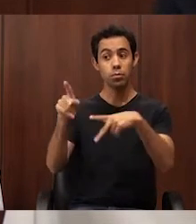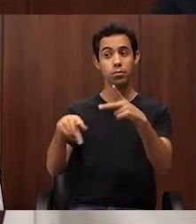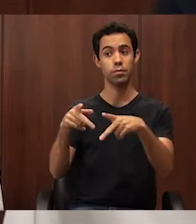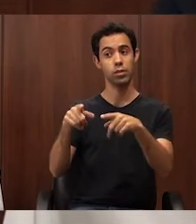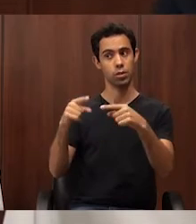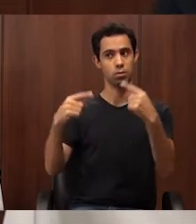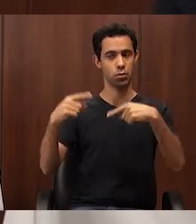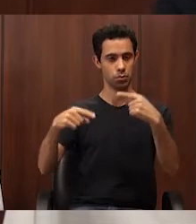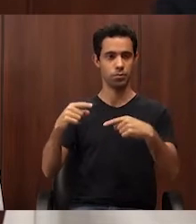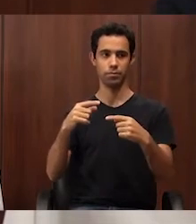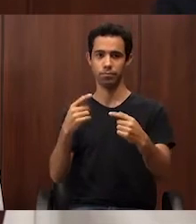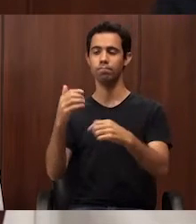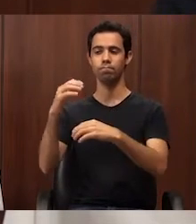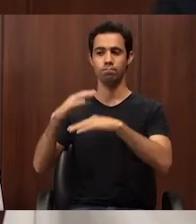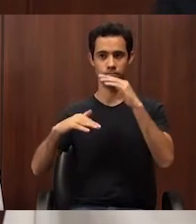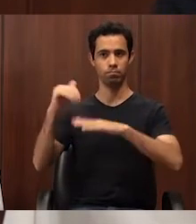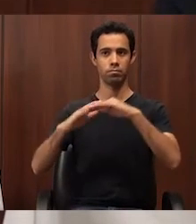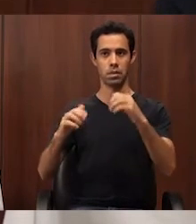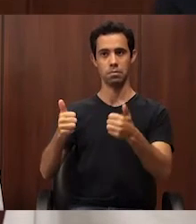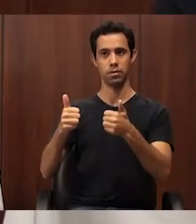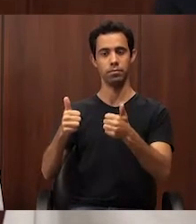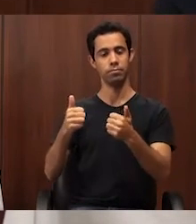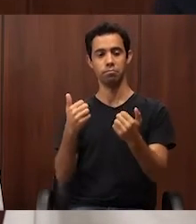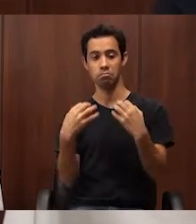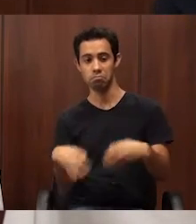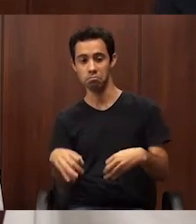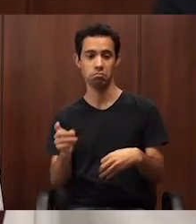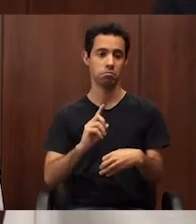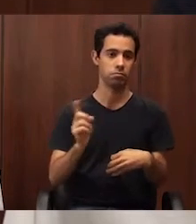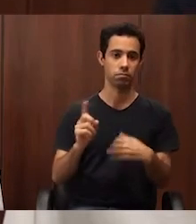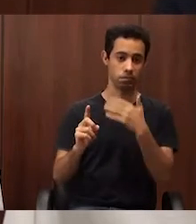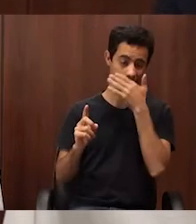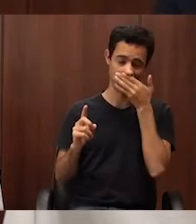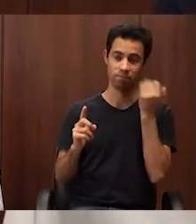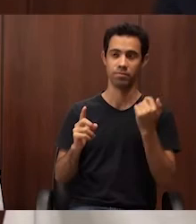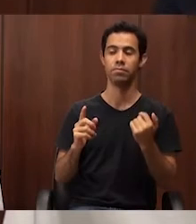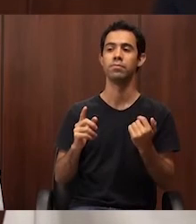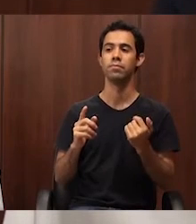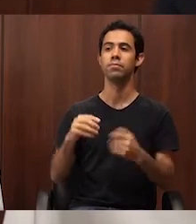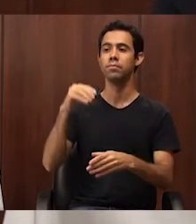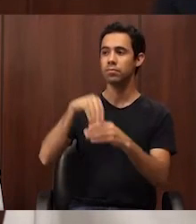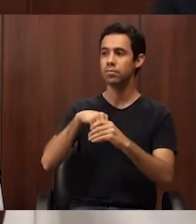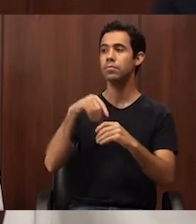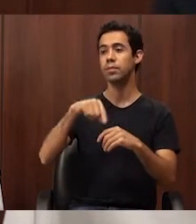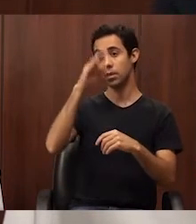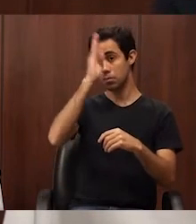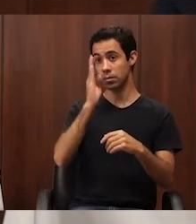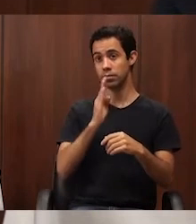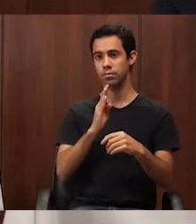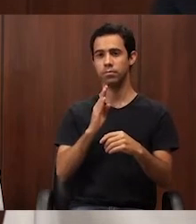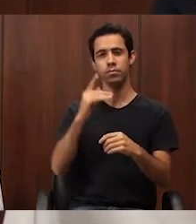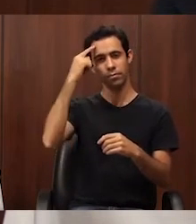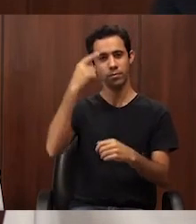eficiente, não existe judicialização, ela é quase inexistente. Um exemplo bem forte disso aqui no Brasil é a questão da